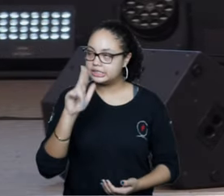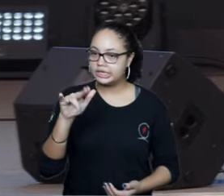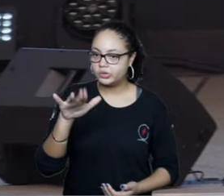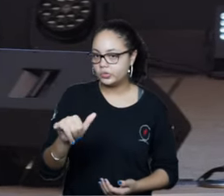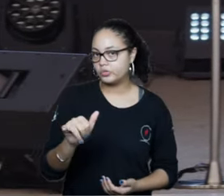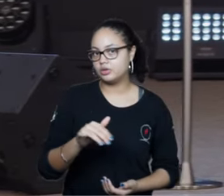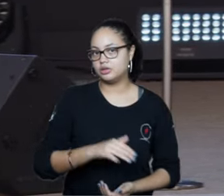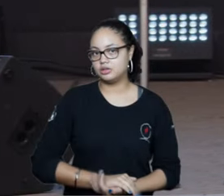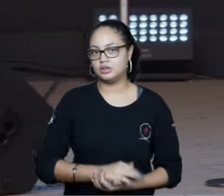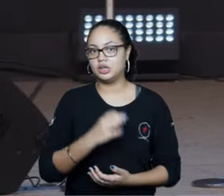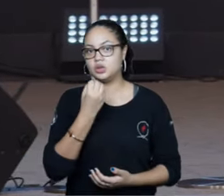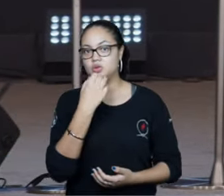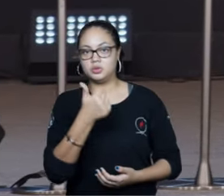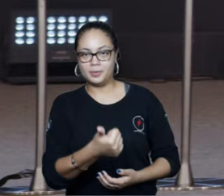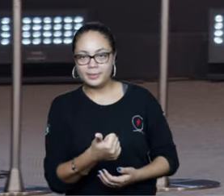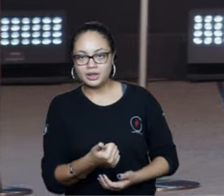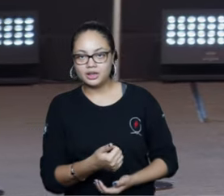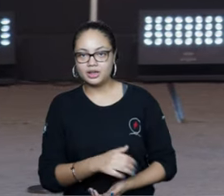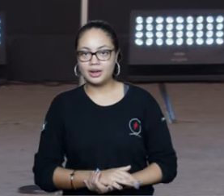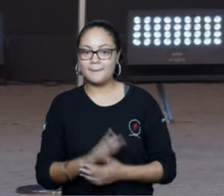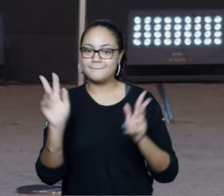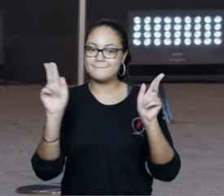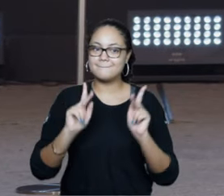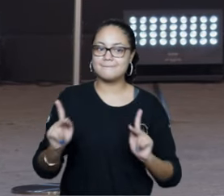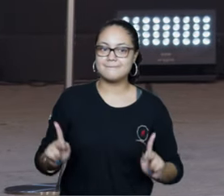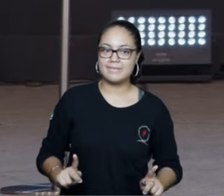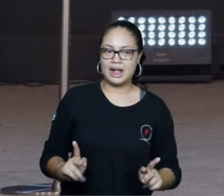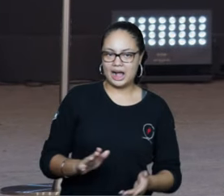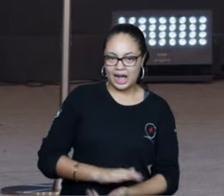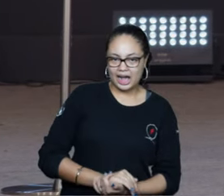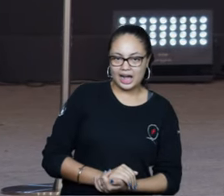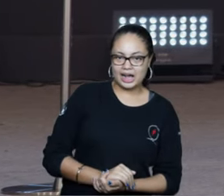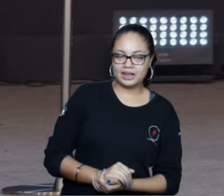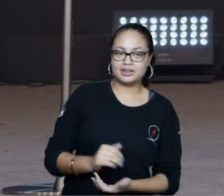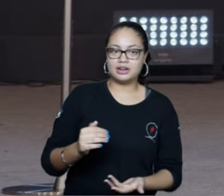já vinha dando a paz do Senhor em vez da Paz do Senhor